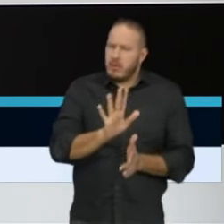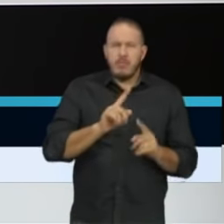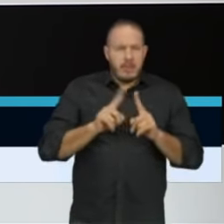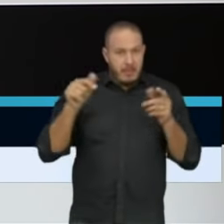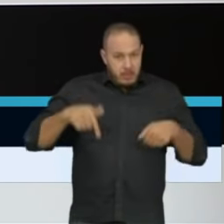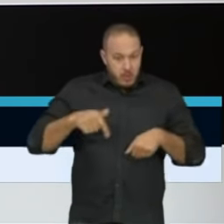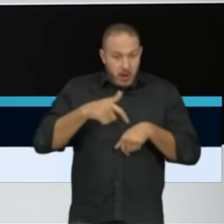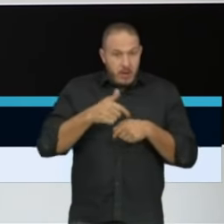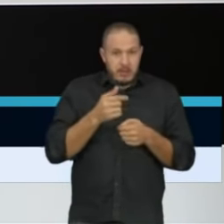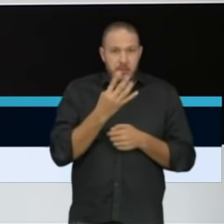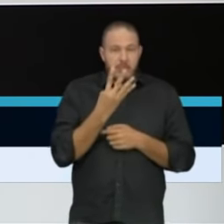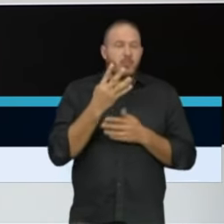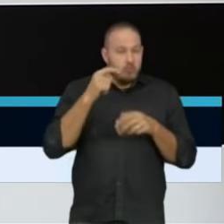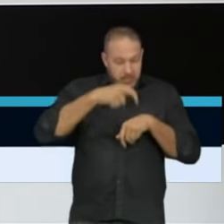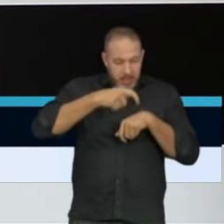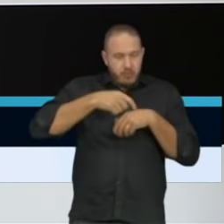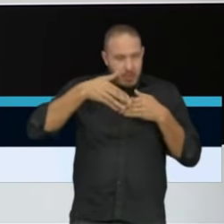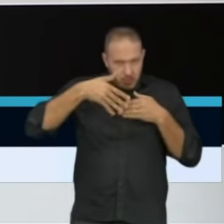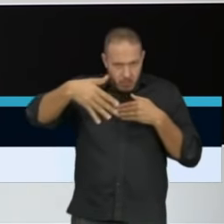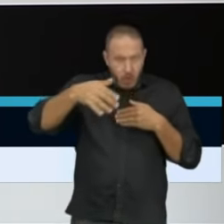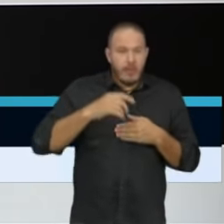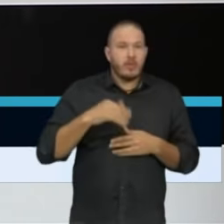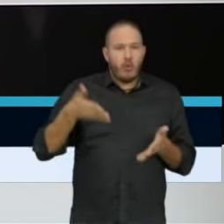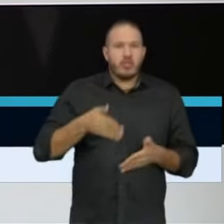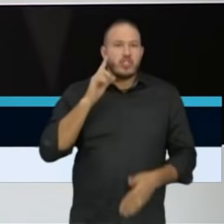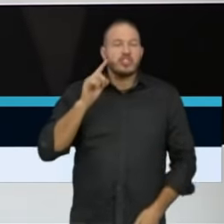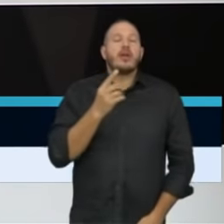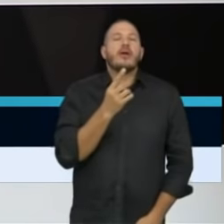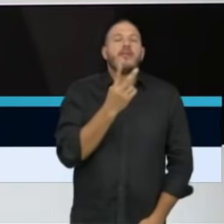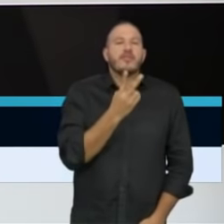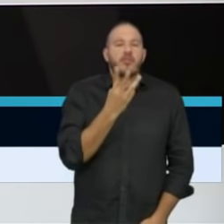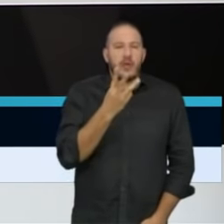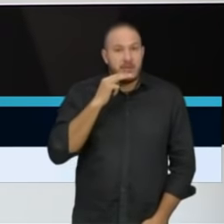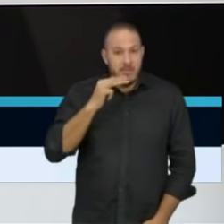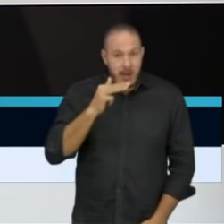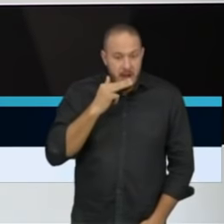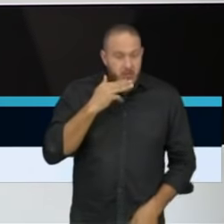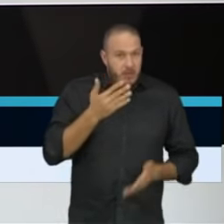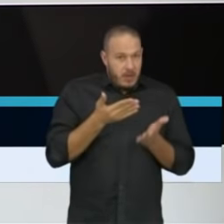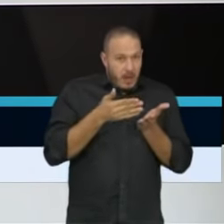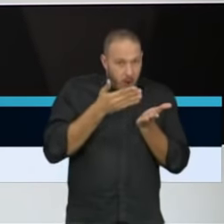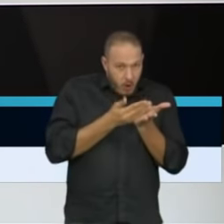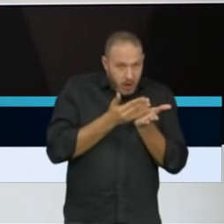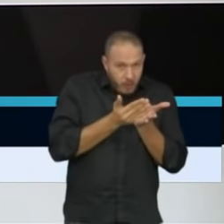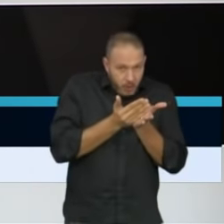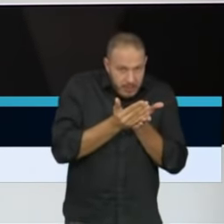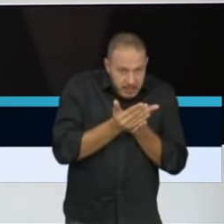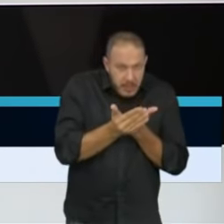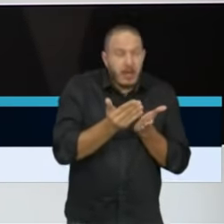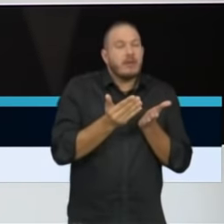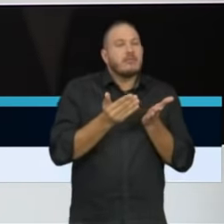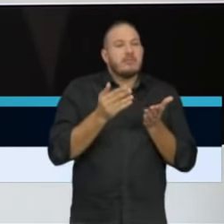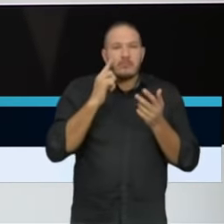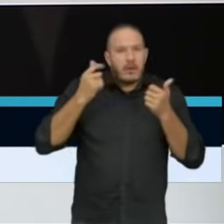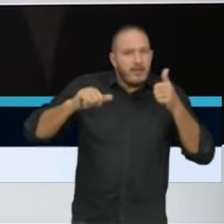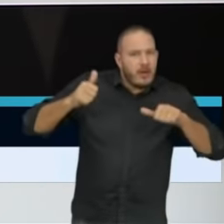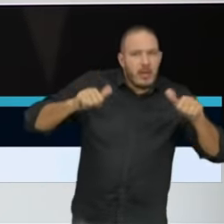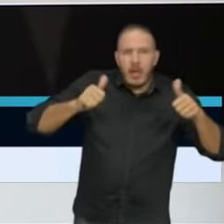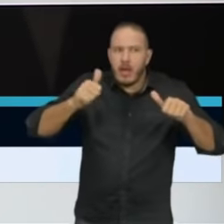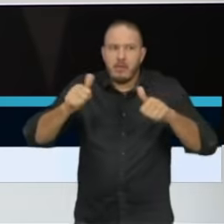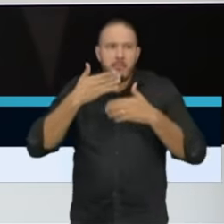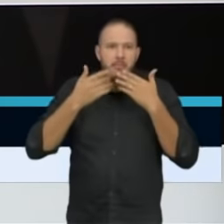ela começa hoje, dia 24 de março. A partir de hoje, teremos condições de avaliar melhor, inclusive, o que você